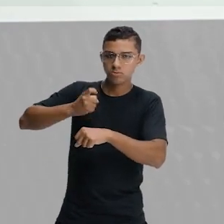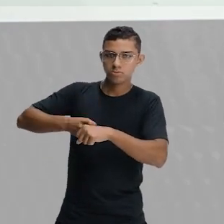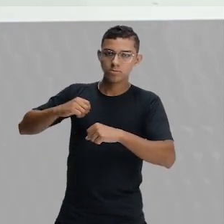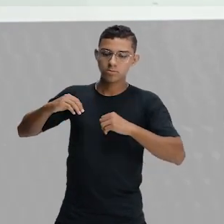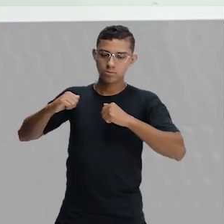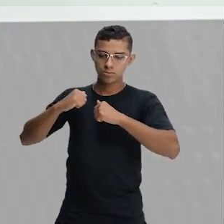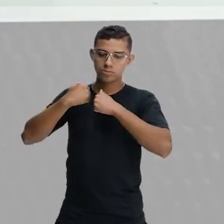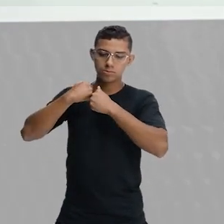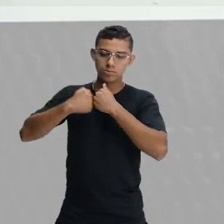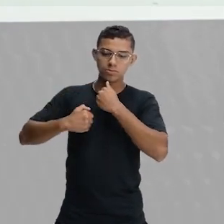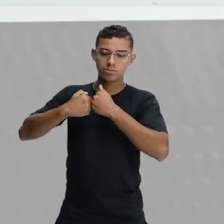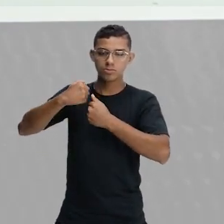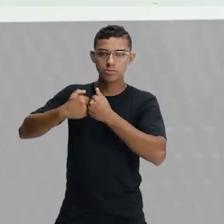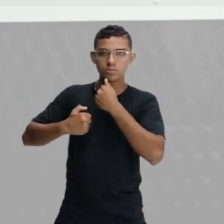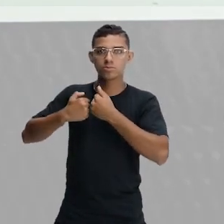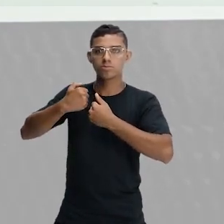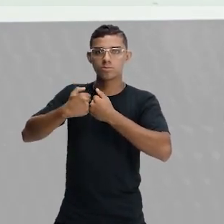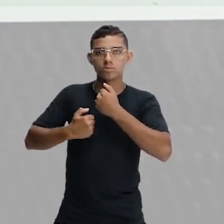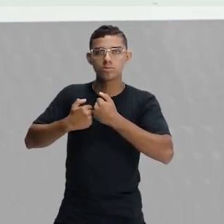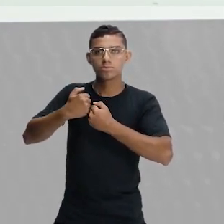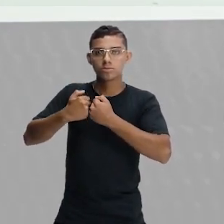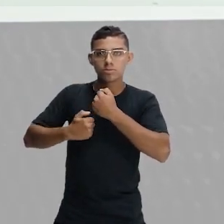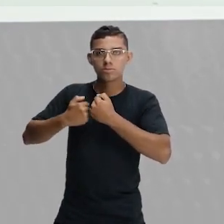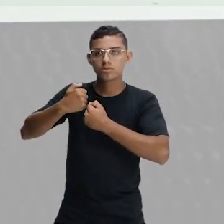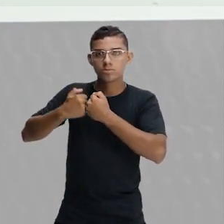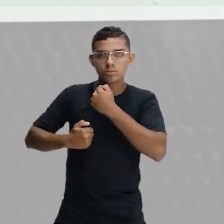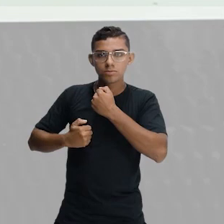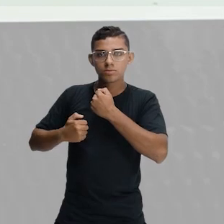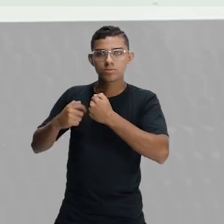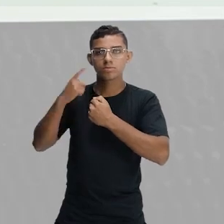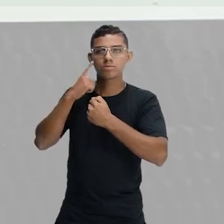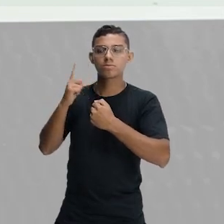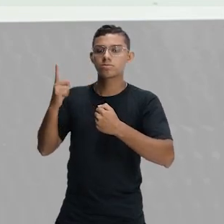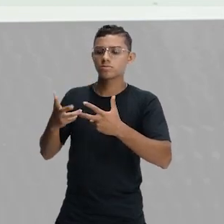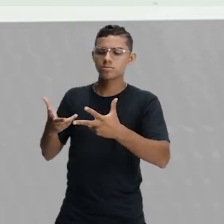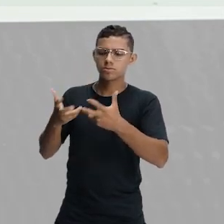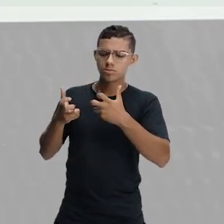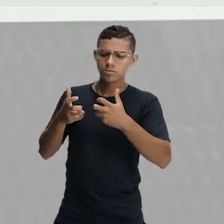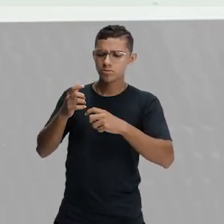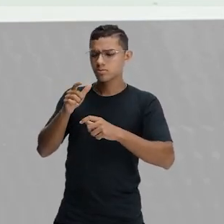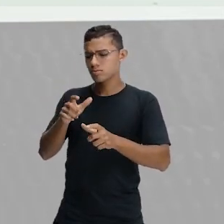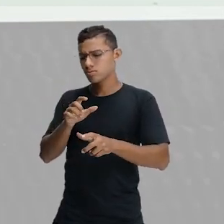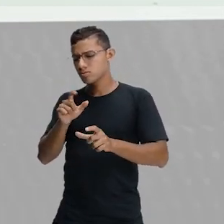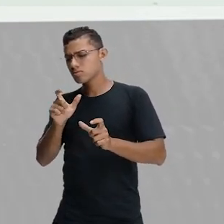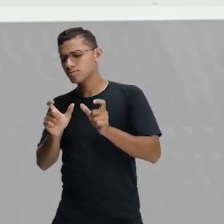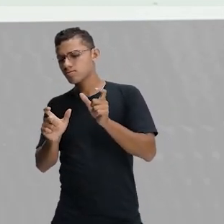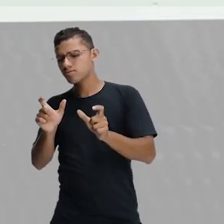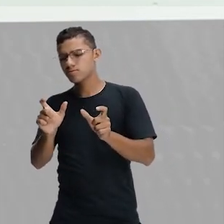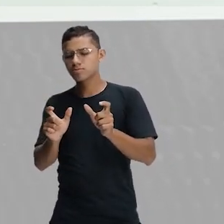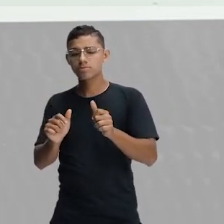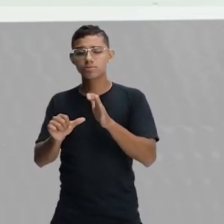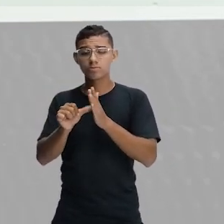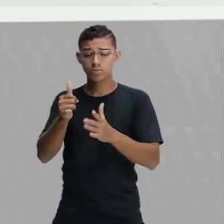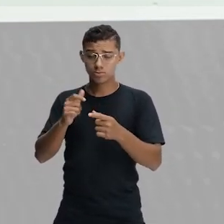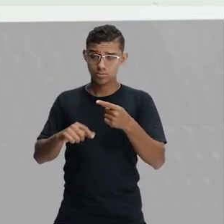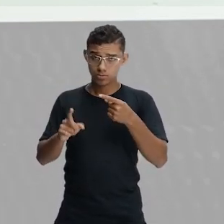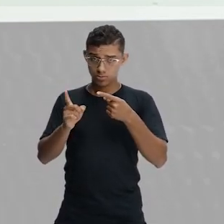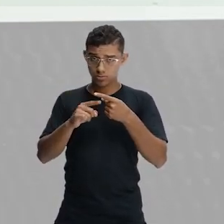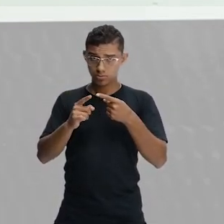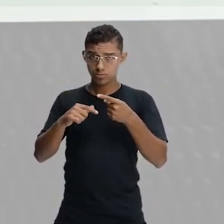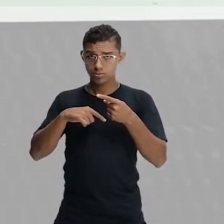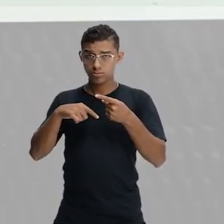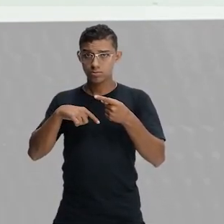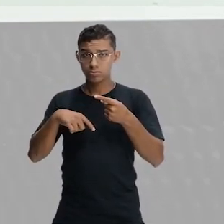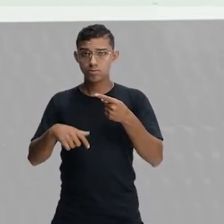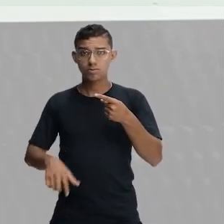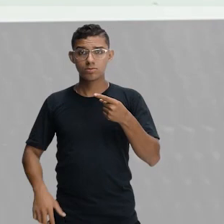isso, né, você atrita um corpo com o outro, você começa a perceber, certo? Primeiro, que vai